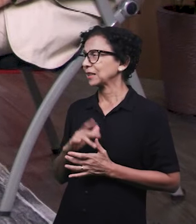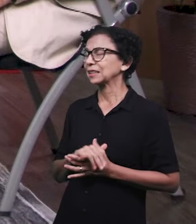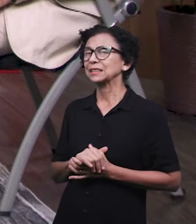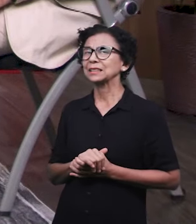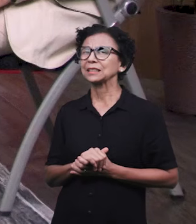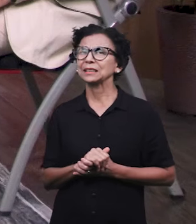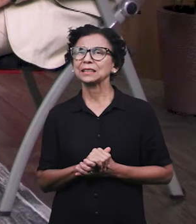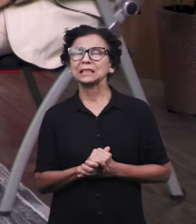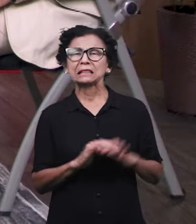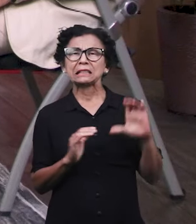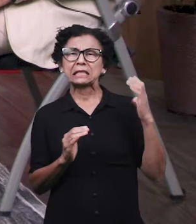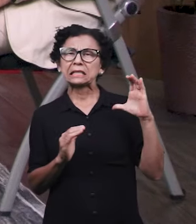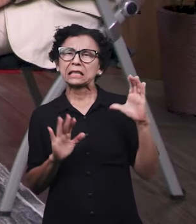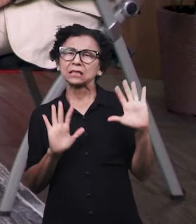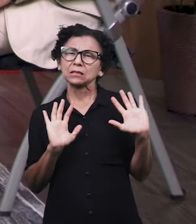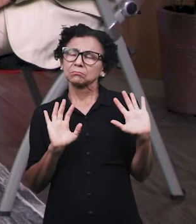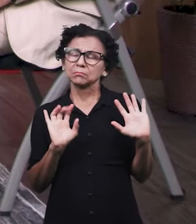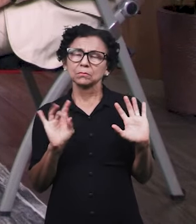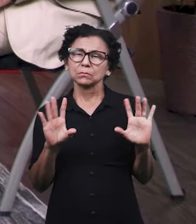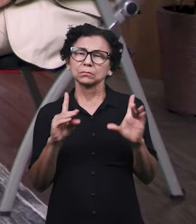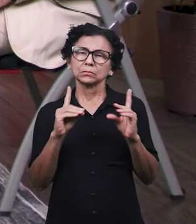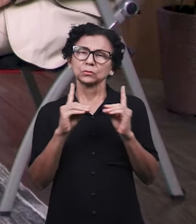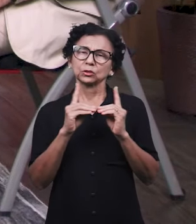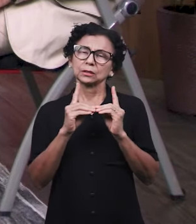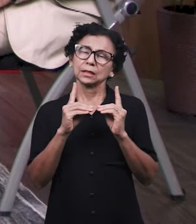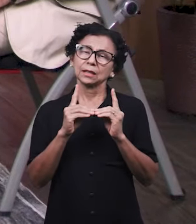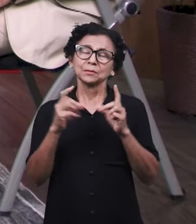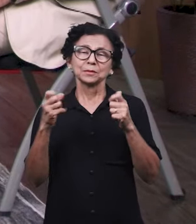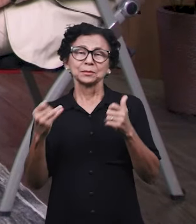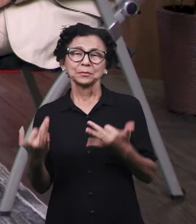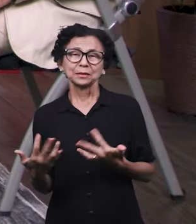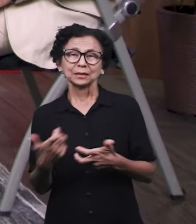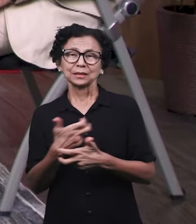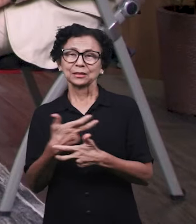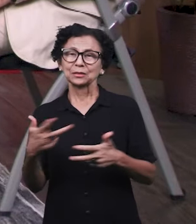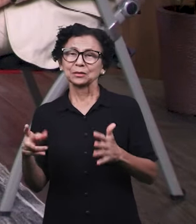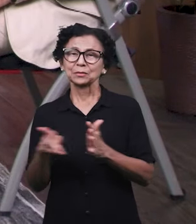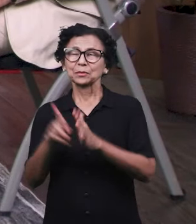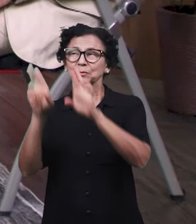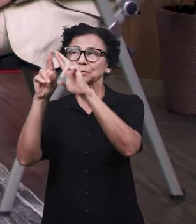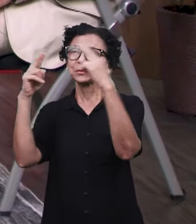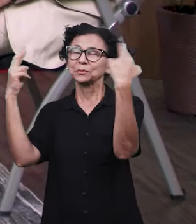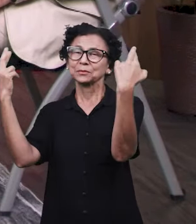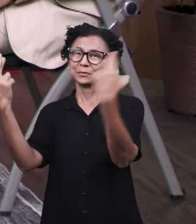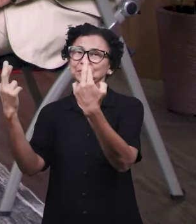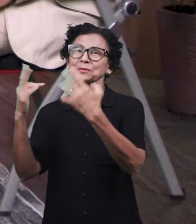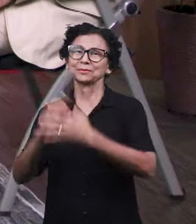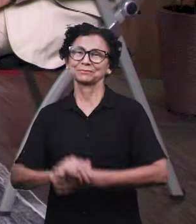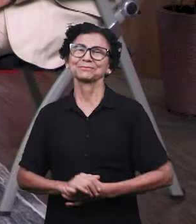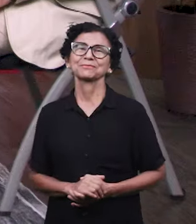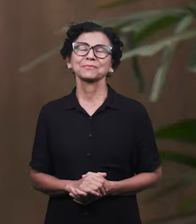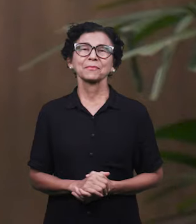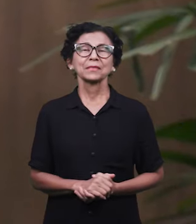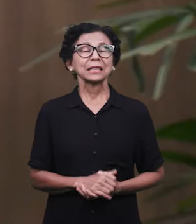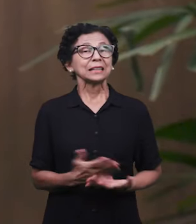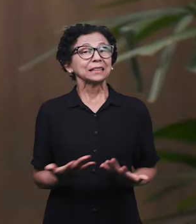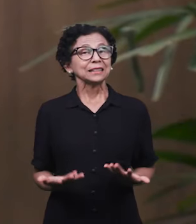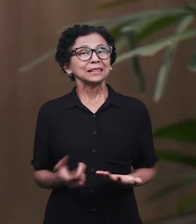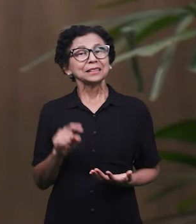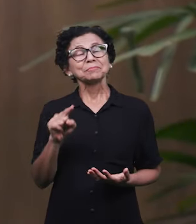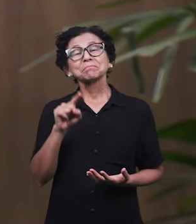como abordagem didática para poder explicar as coisas do reino. E ninguém melhor fez isso do que o